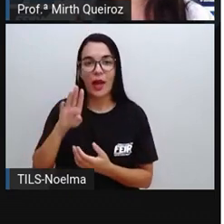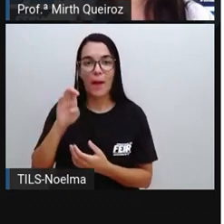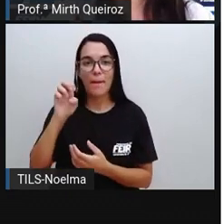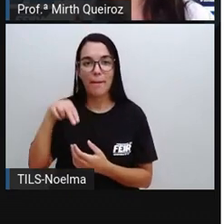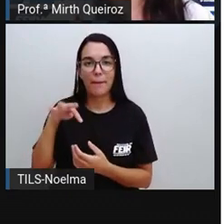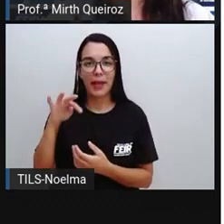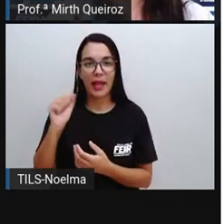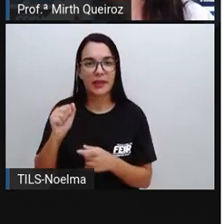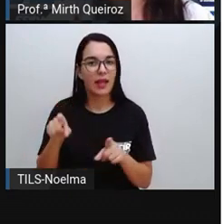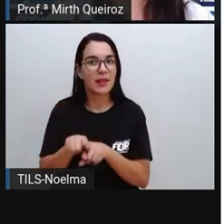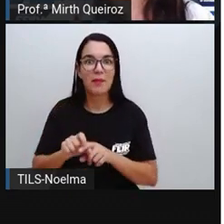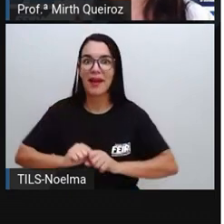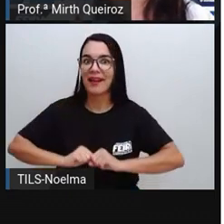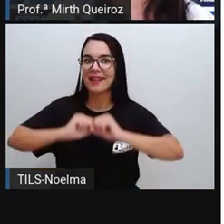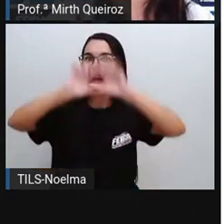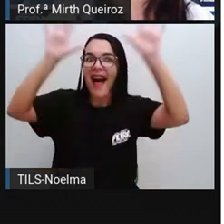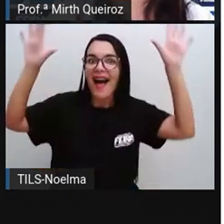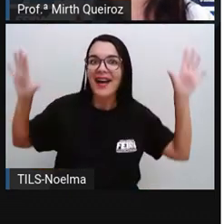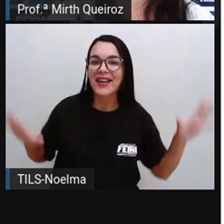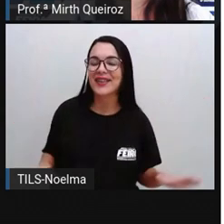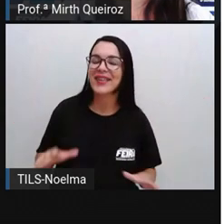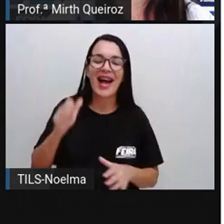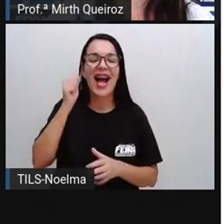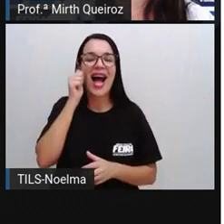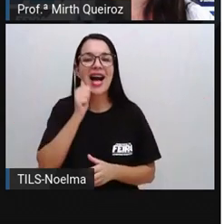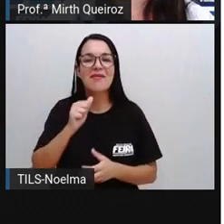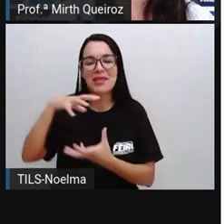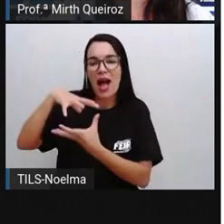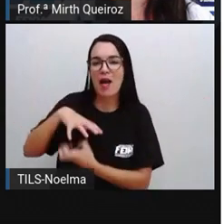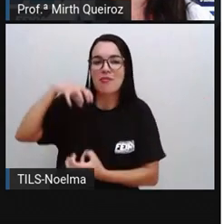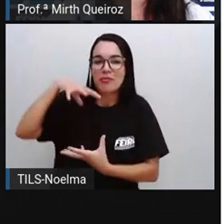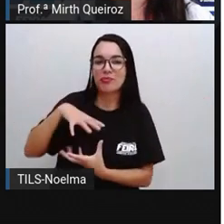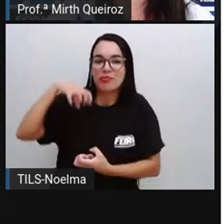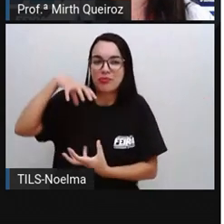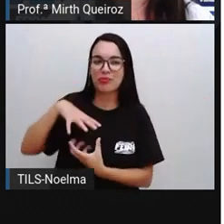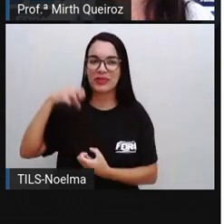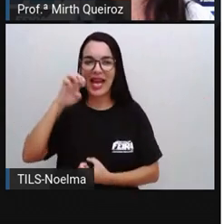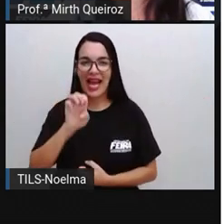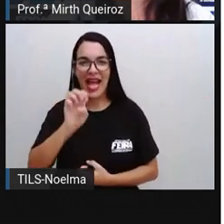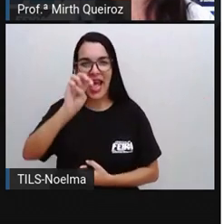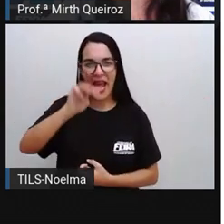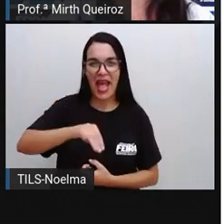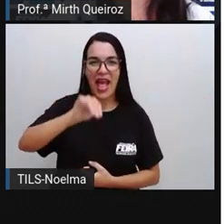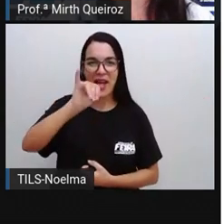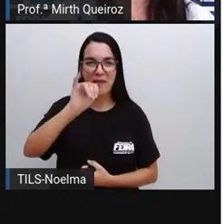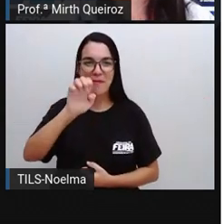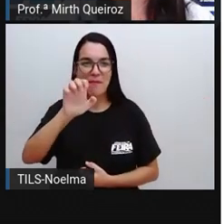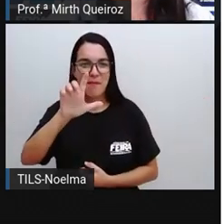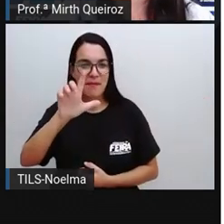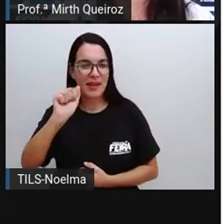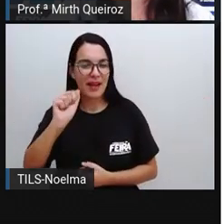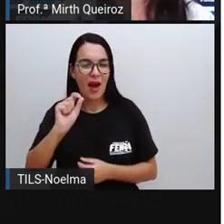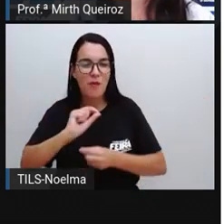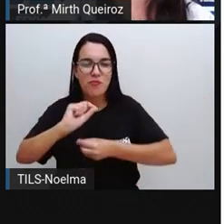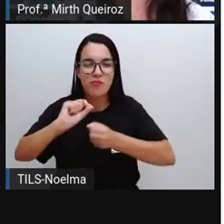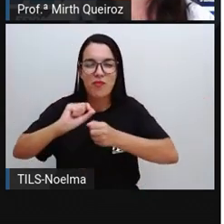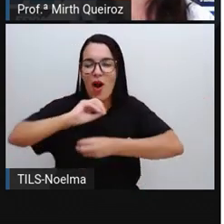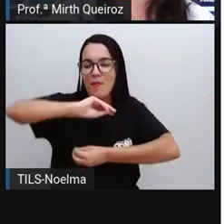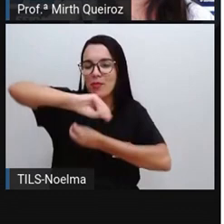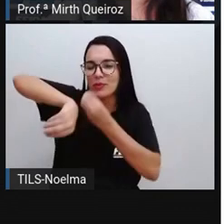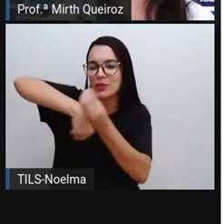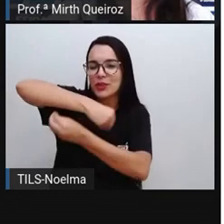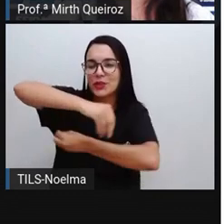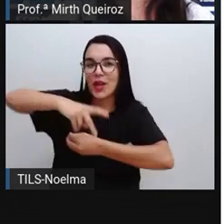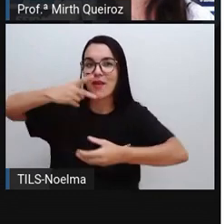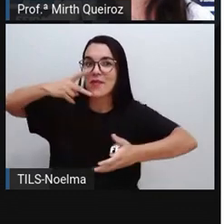e, claro, Emília, né, que vai comandar todas as travessuras em um misto de realidade e